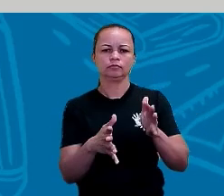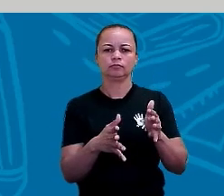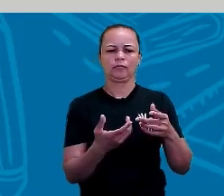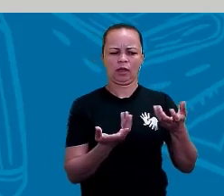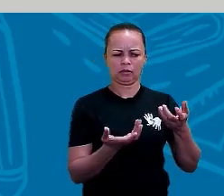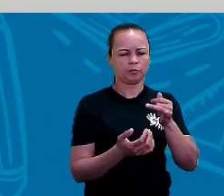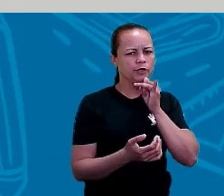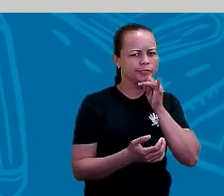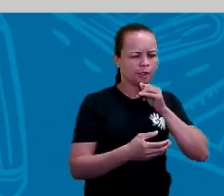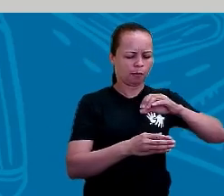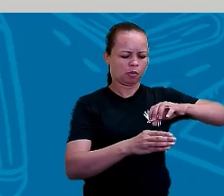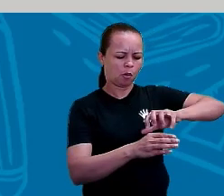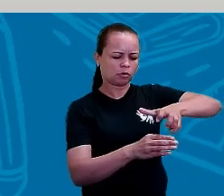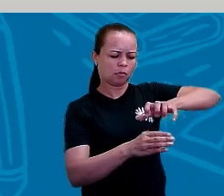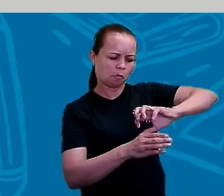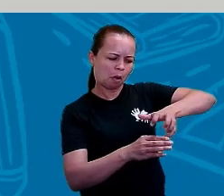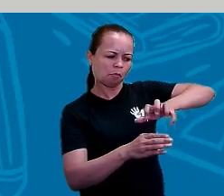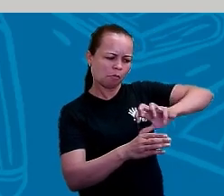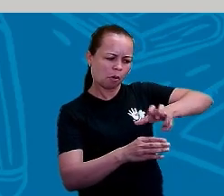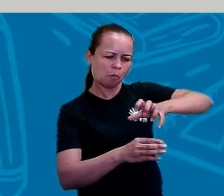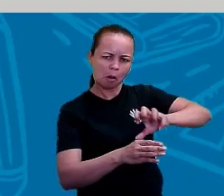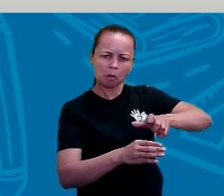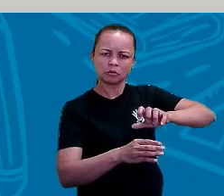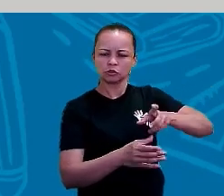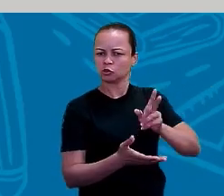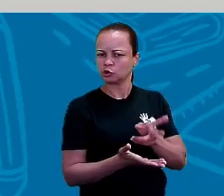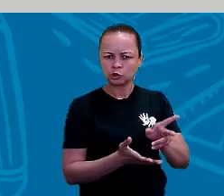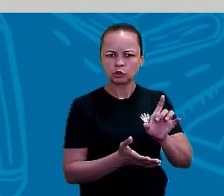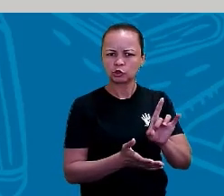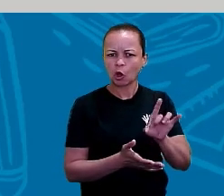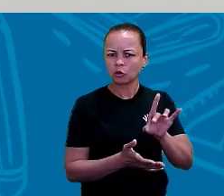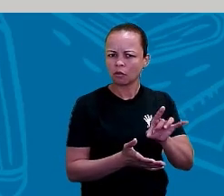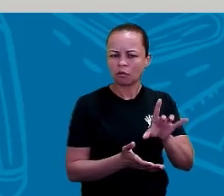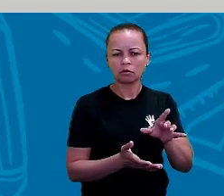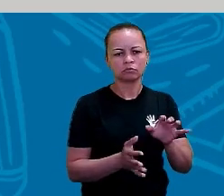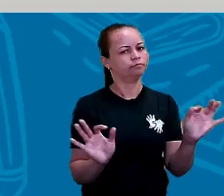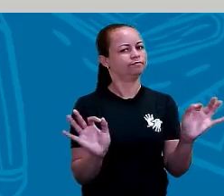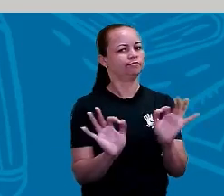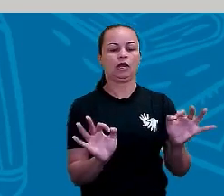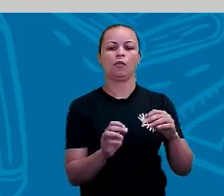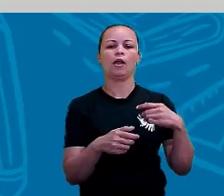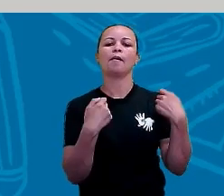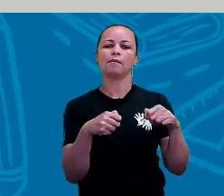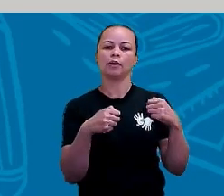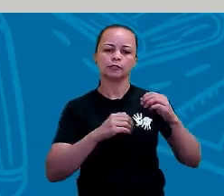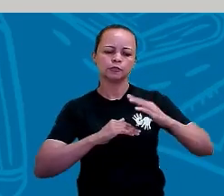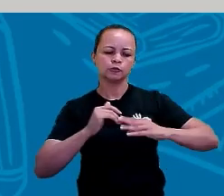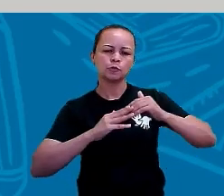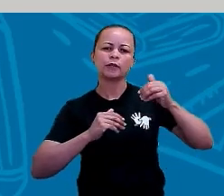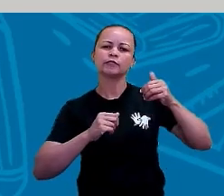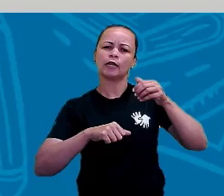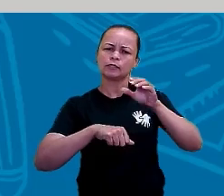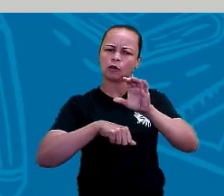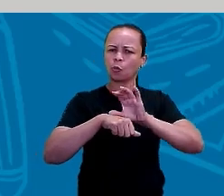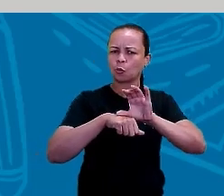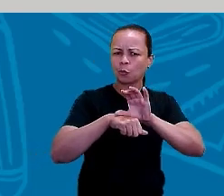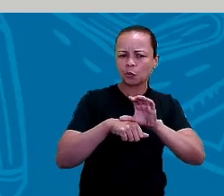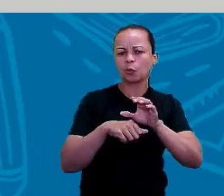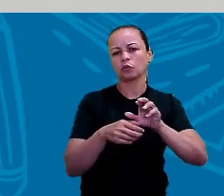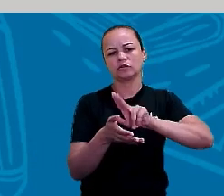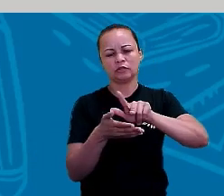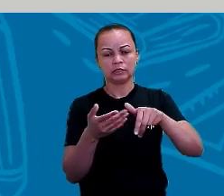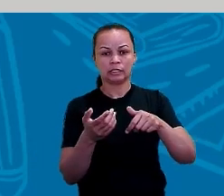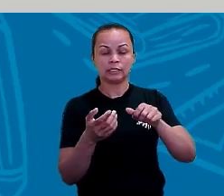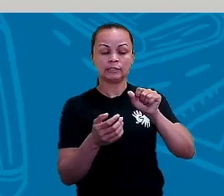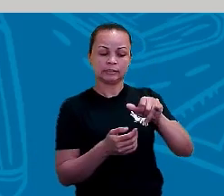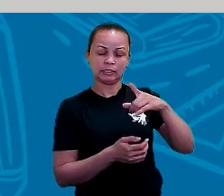pote, tampa pote, tampa pote, tampa pote. Não, a pessoa tem que também se especializar. E se houver algum problema na tampa